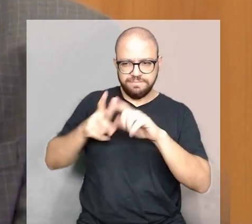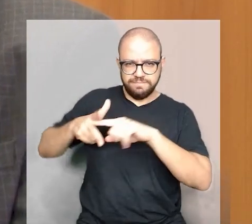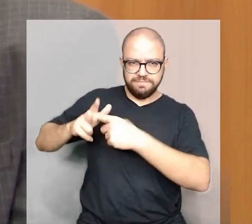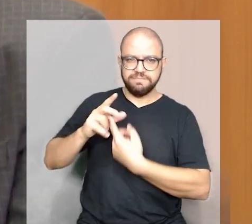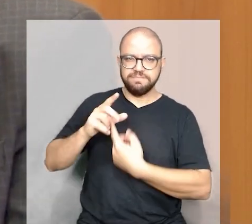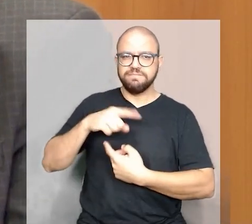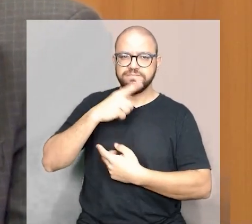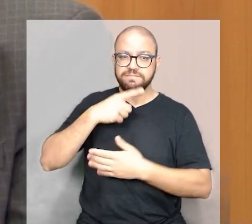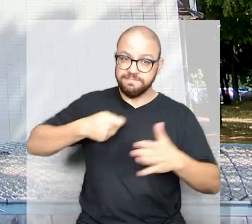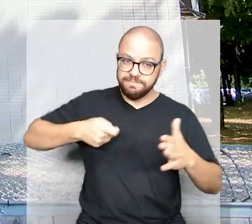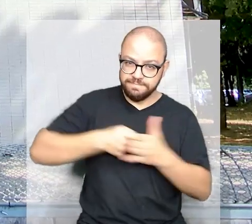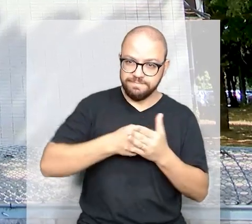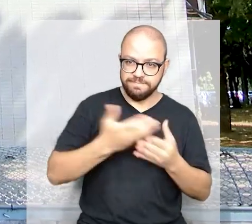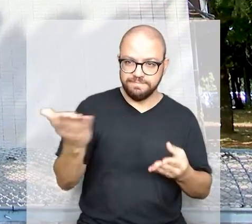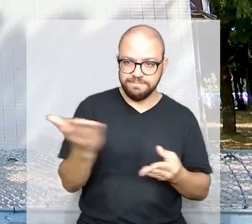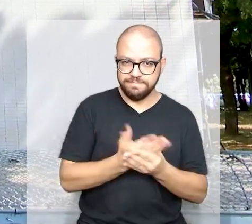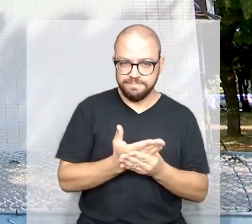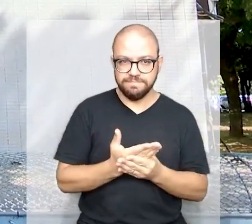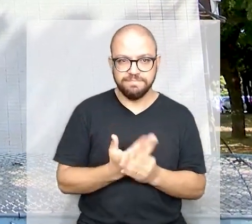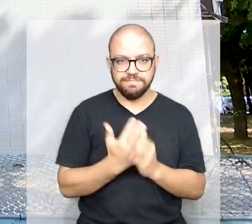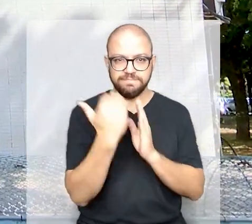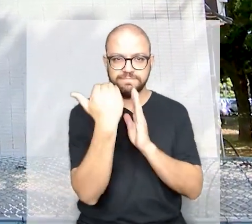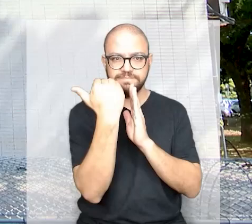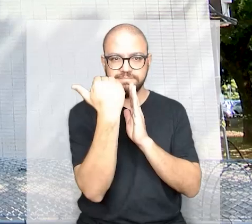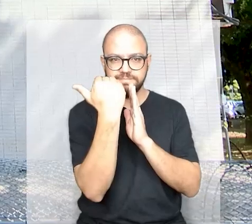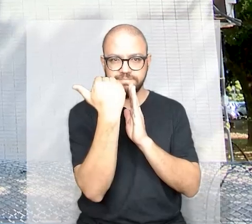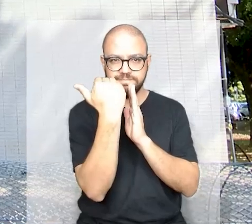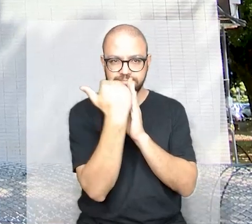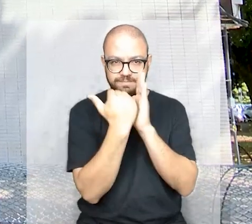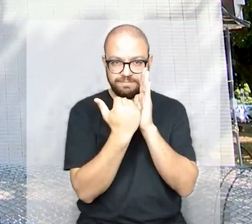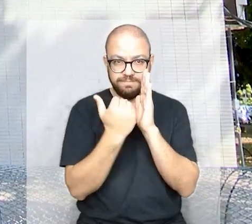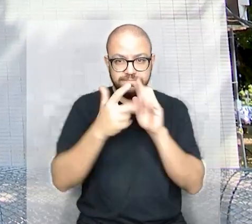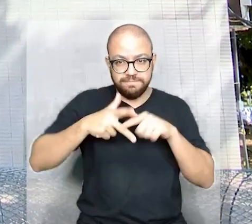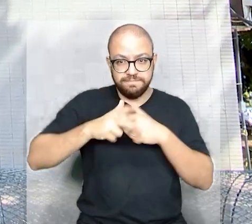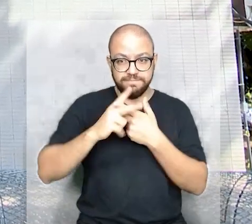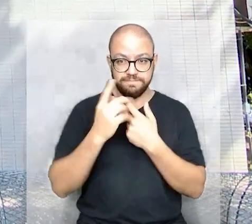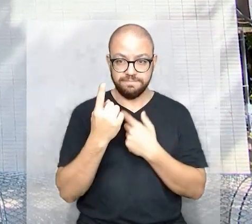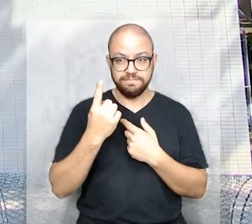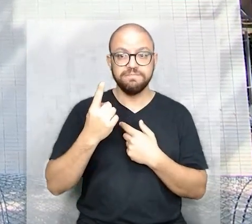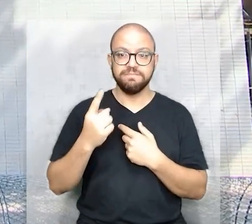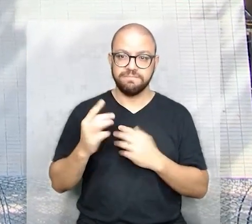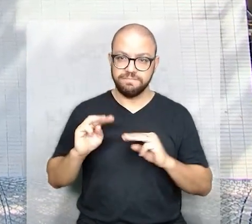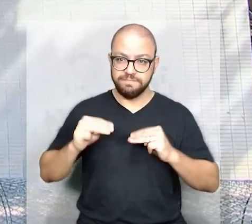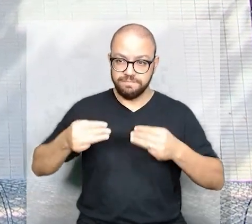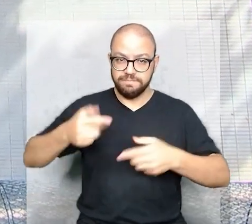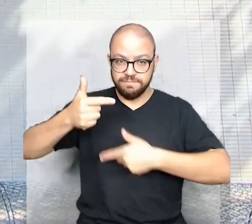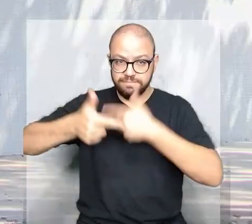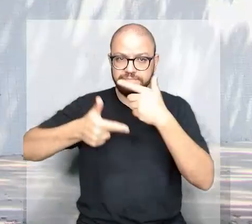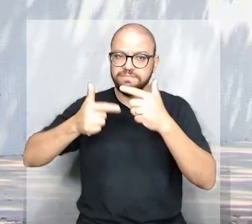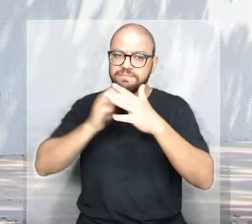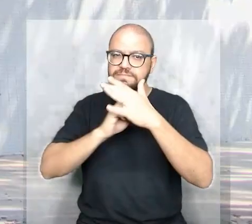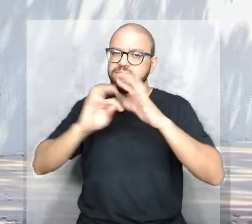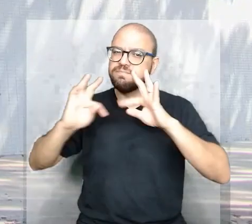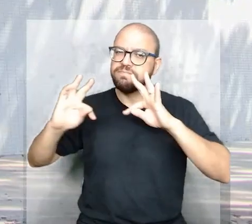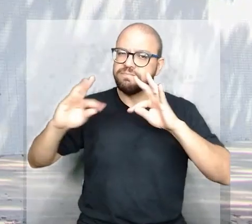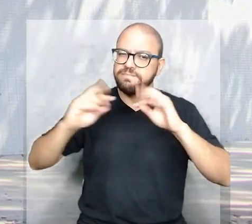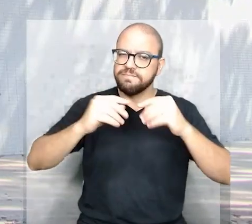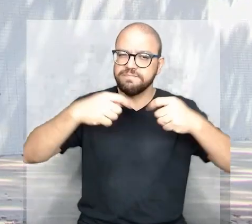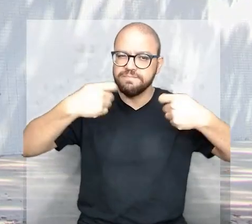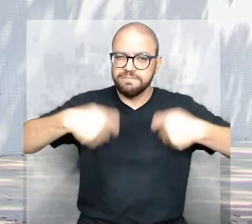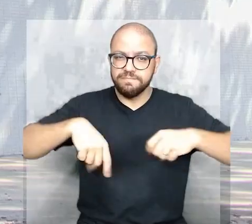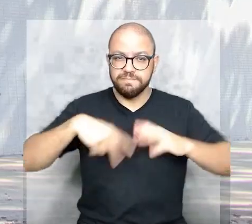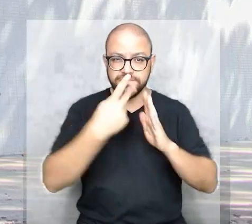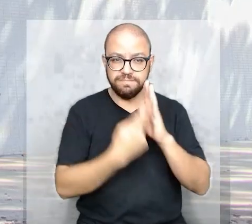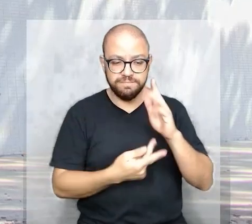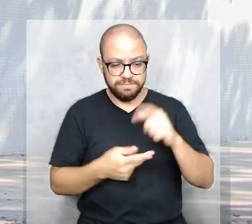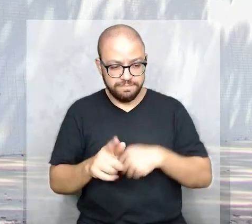a gente ajuiza a ação. A norma reguladora número 1 do Ministério do Trabalho e Emprego estabelece que todas as empresas devem implementar o